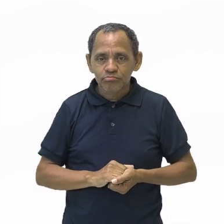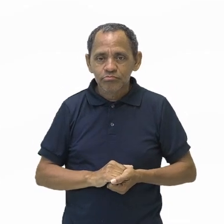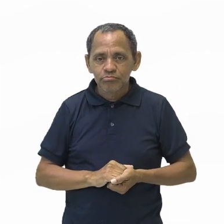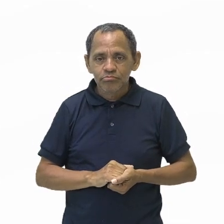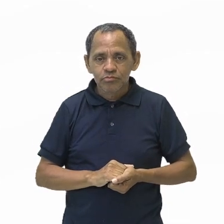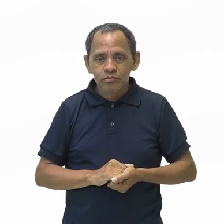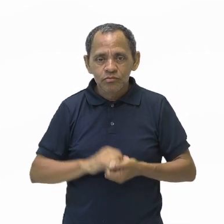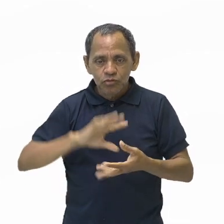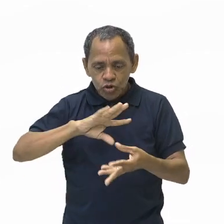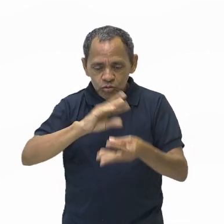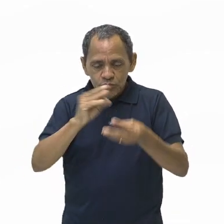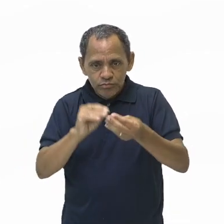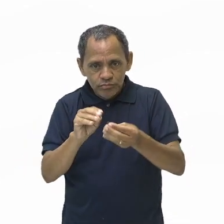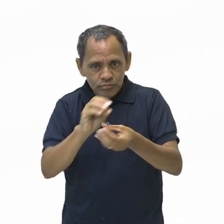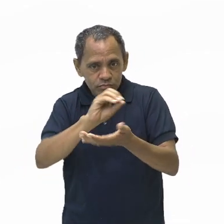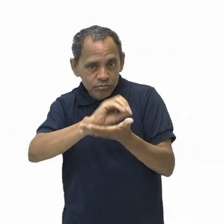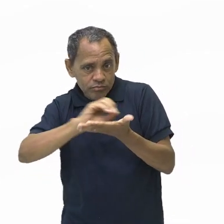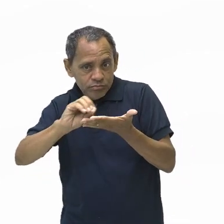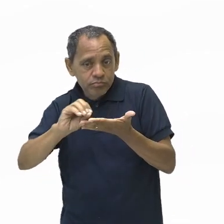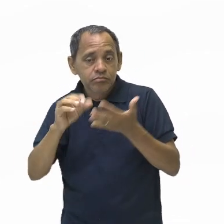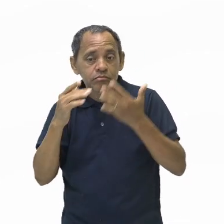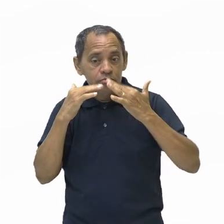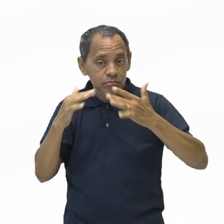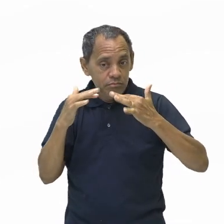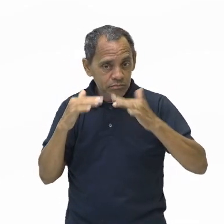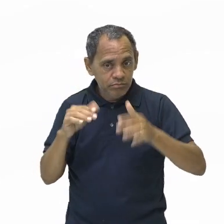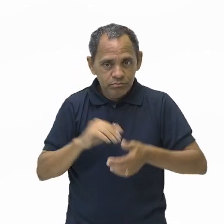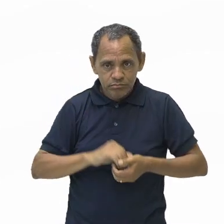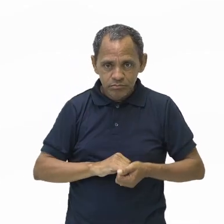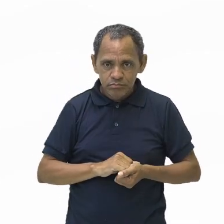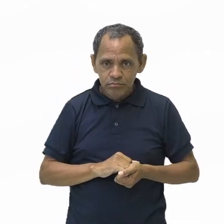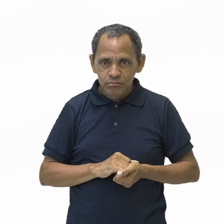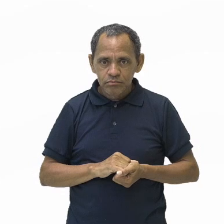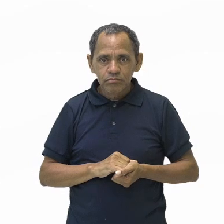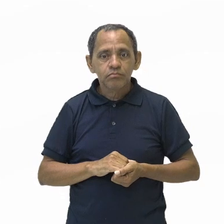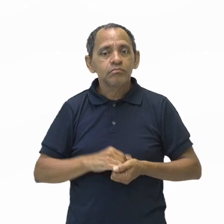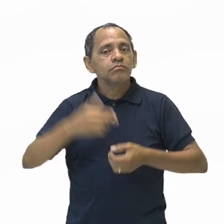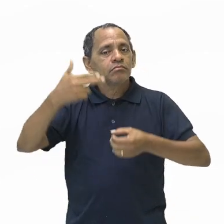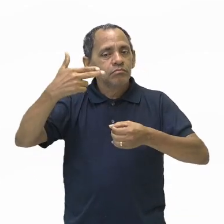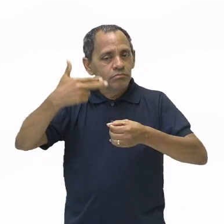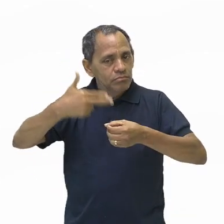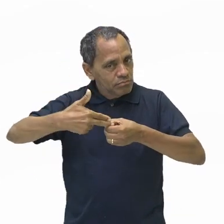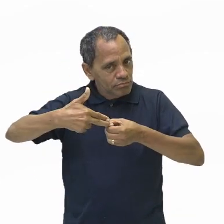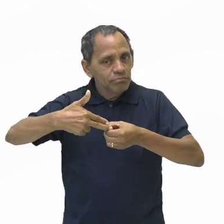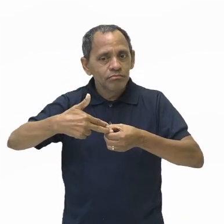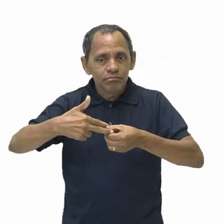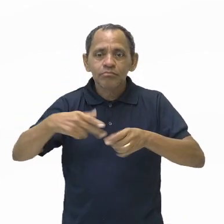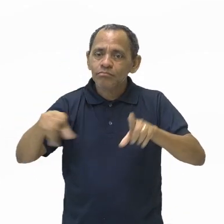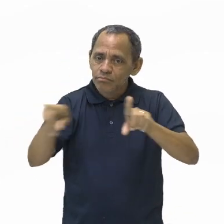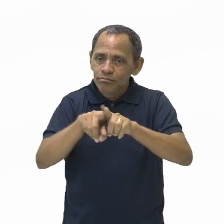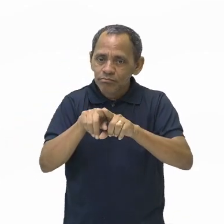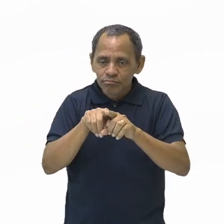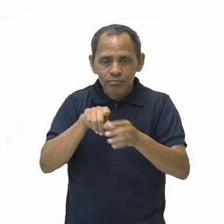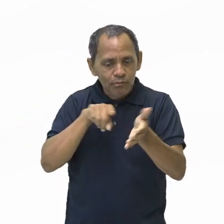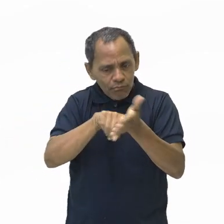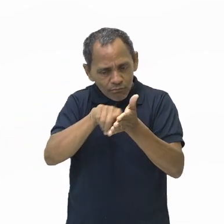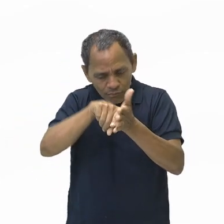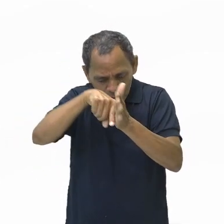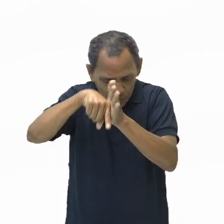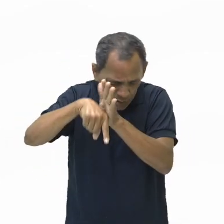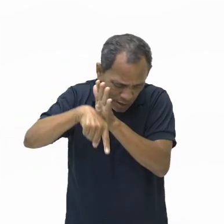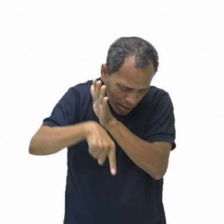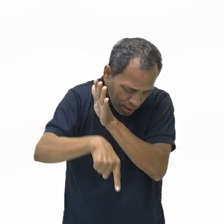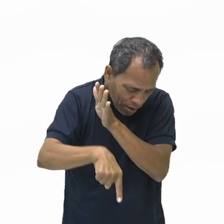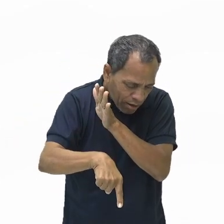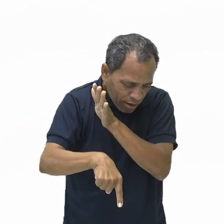compostos orgânicos naturais, tá? O petróleo também é extraído do solo e ele é